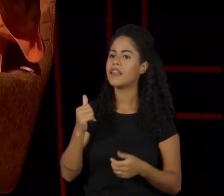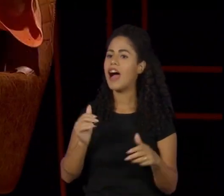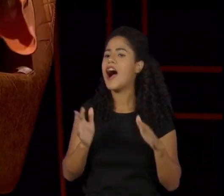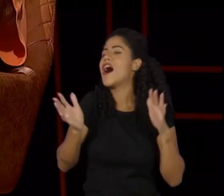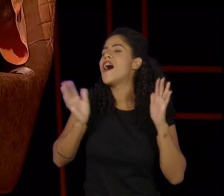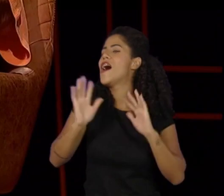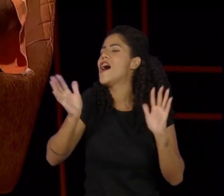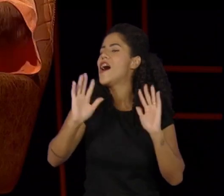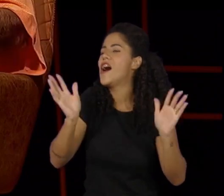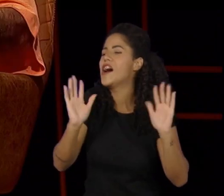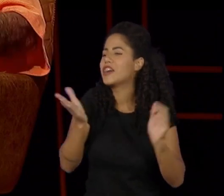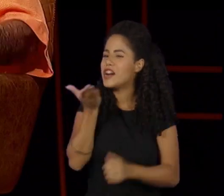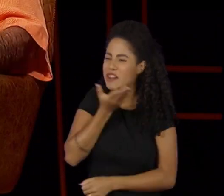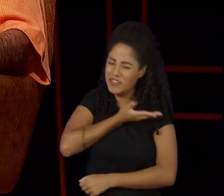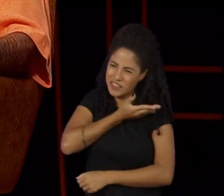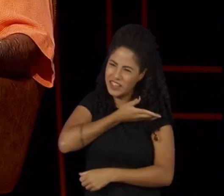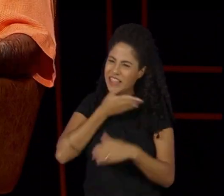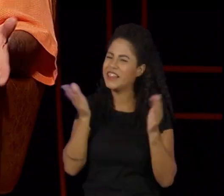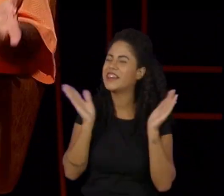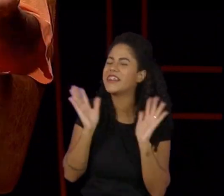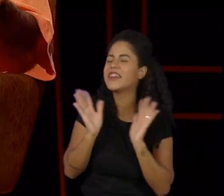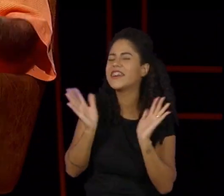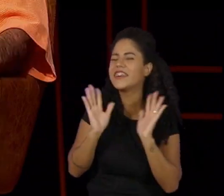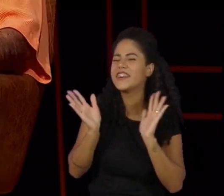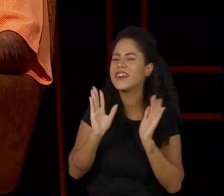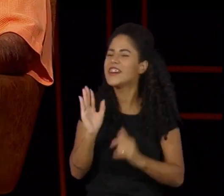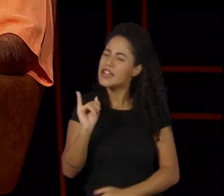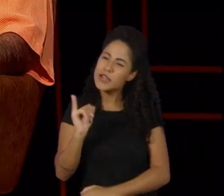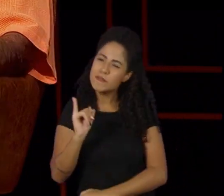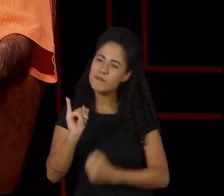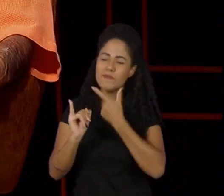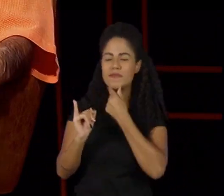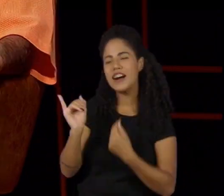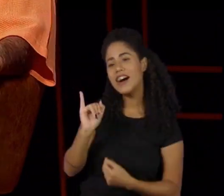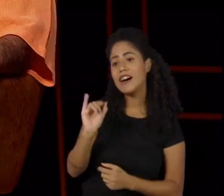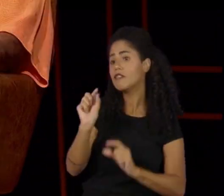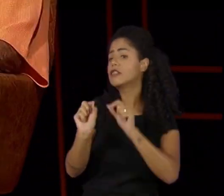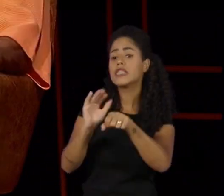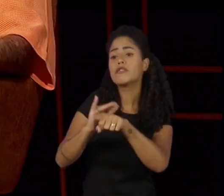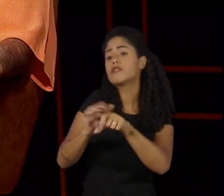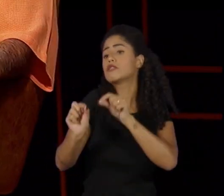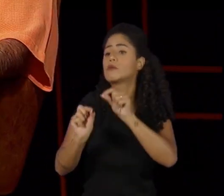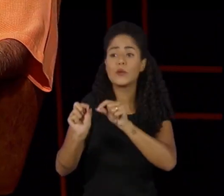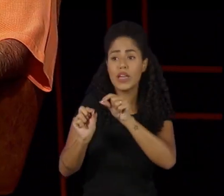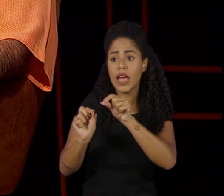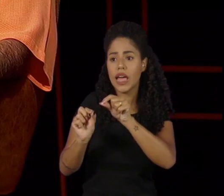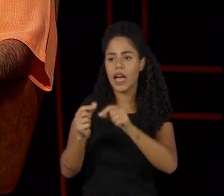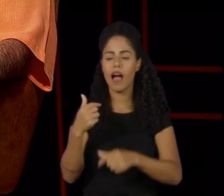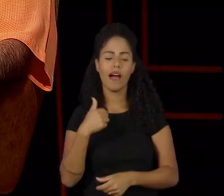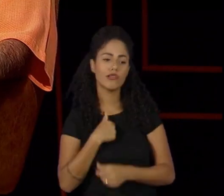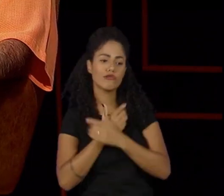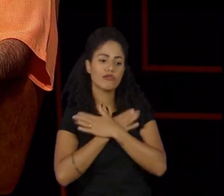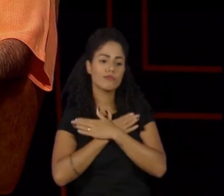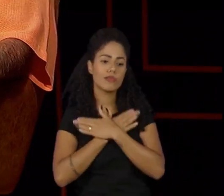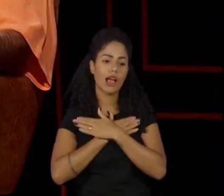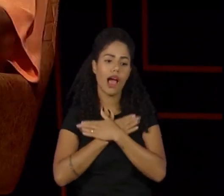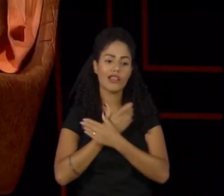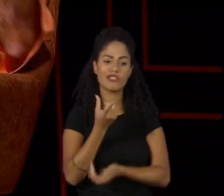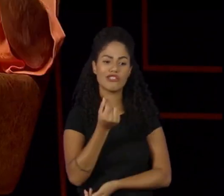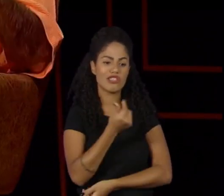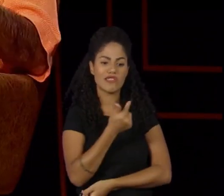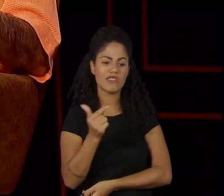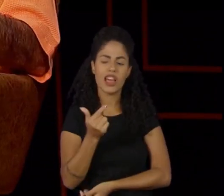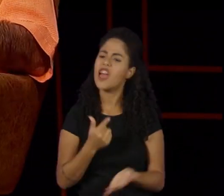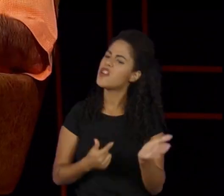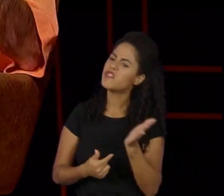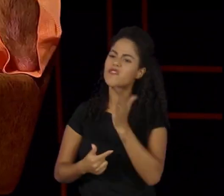Bredinha, Maninho, era outro que me chamava de Maninho. Maninho, o que você está fazendo? Então, eu digo, estou desempregado, não tem dinheiro, não tem nada. Ela falou, vamos